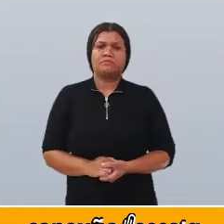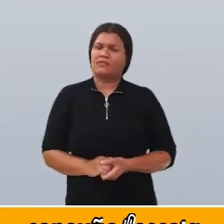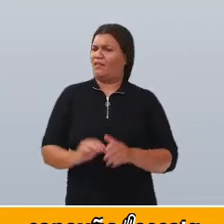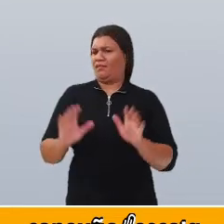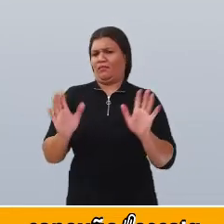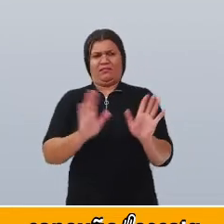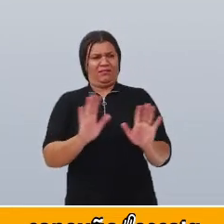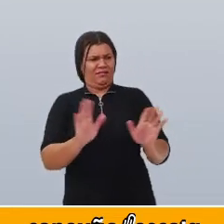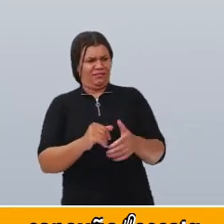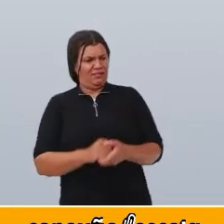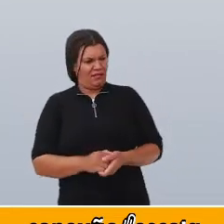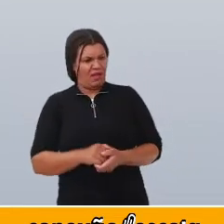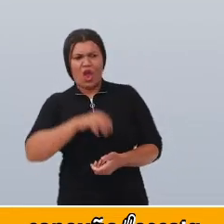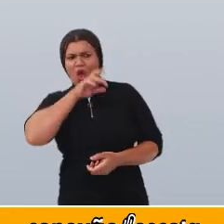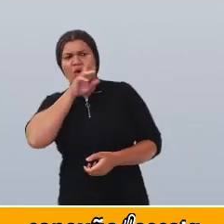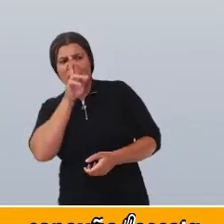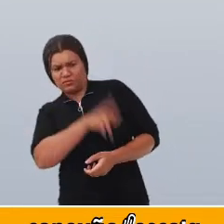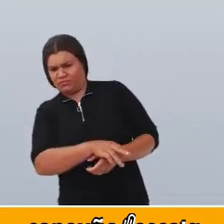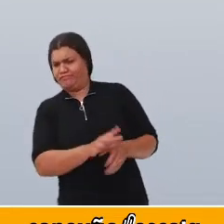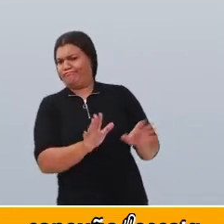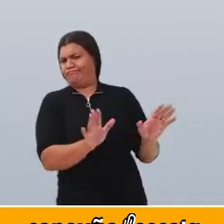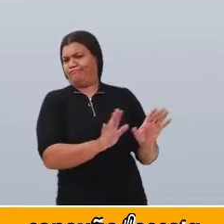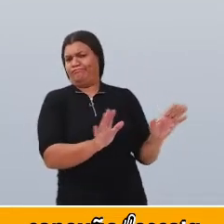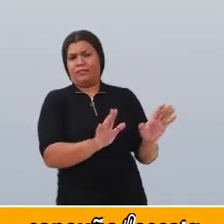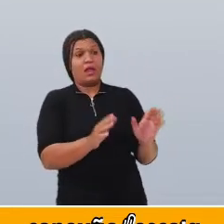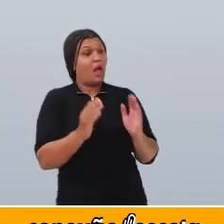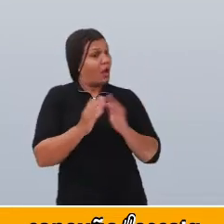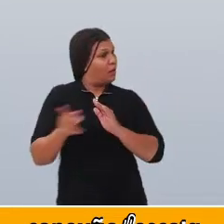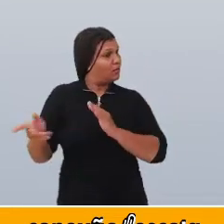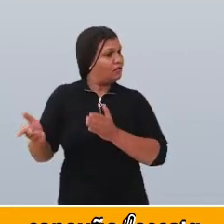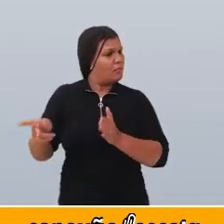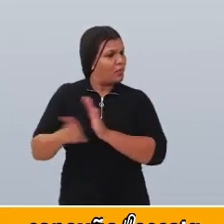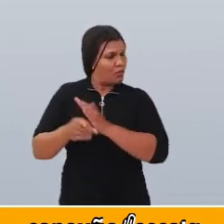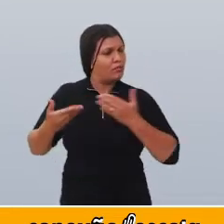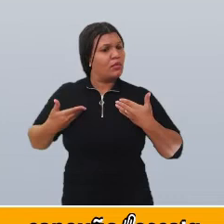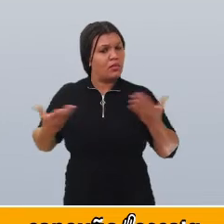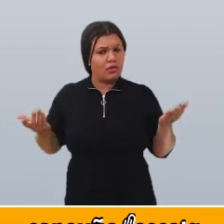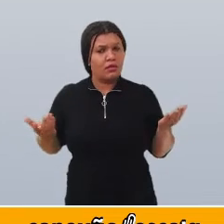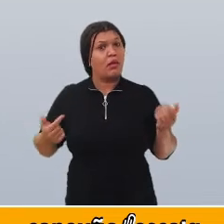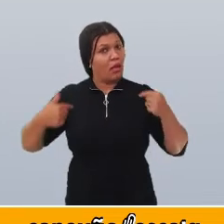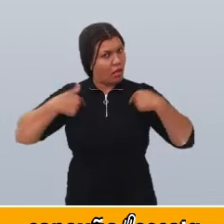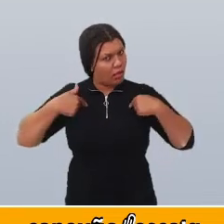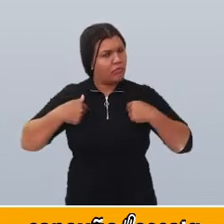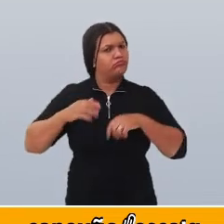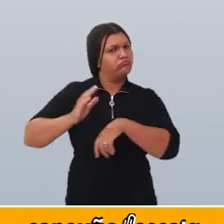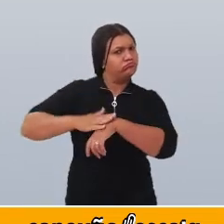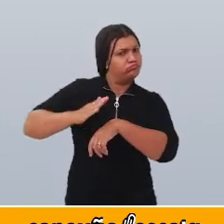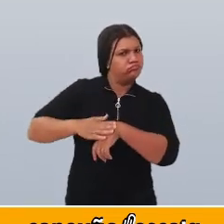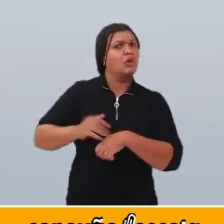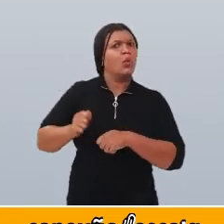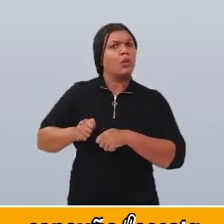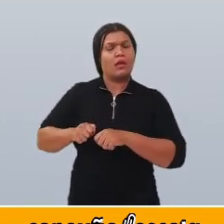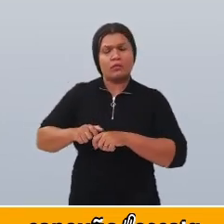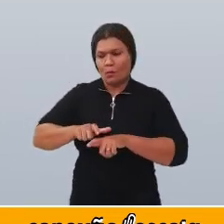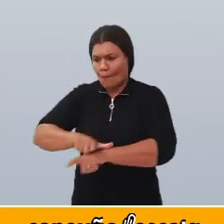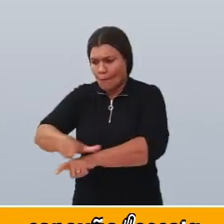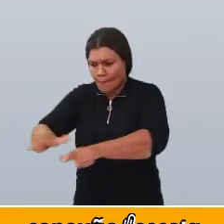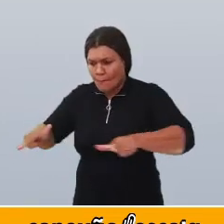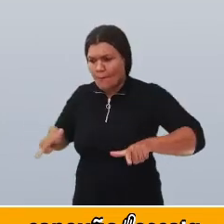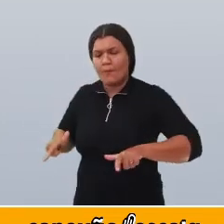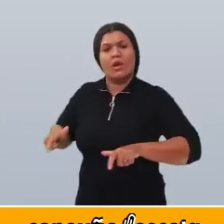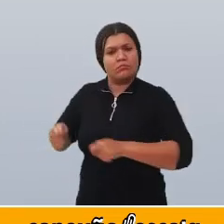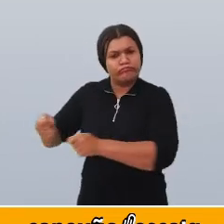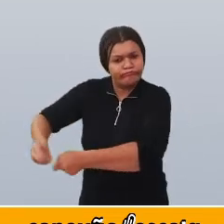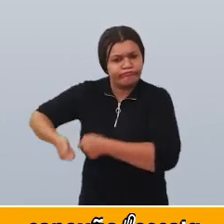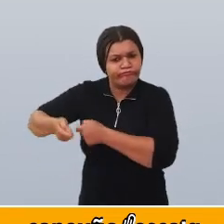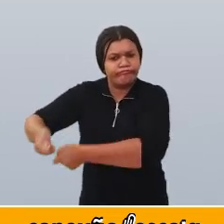Não, amigo, respondeu a onça, a casa é minha, porque fui eu que rocei o lugar, botei